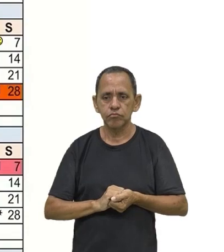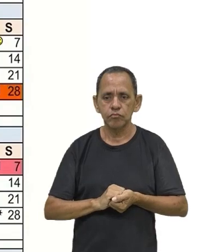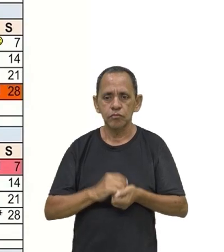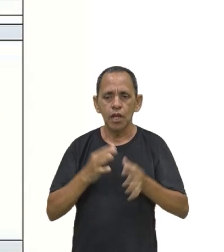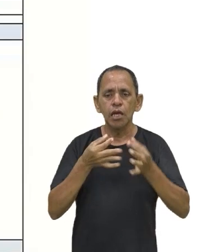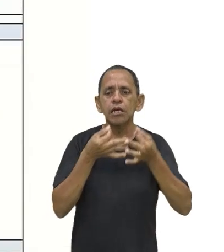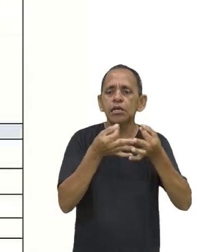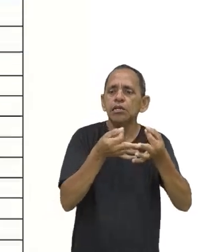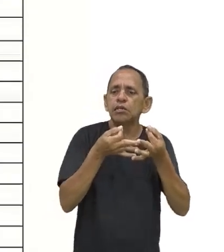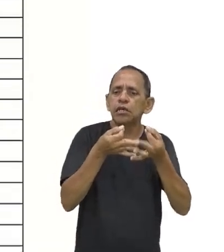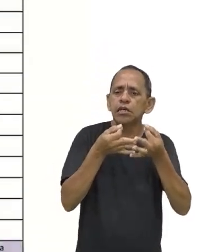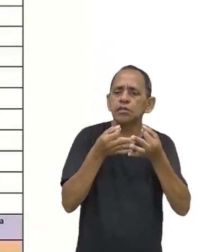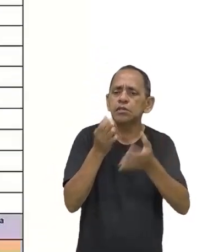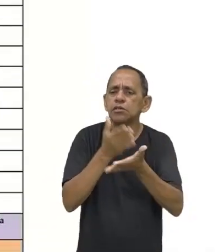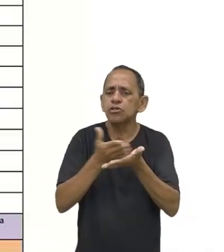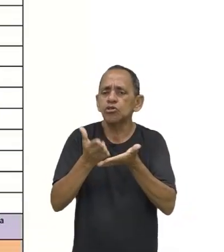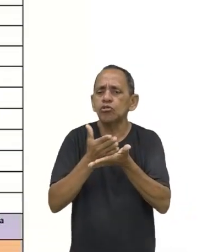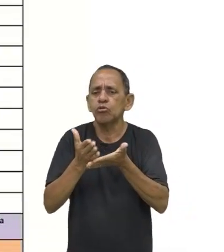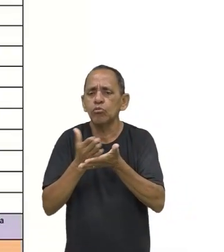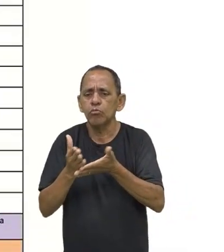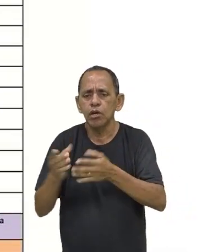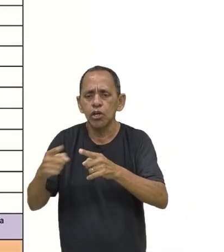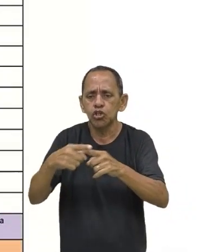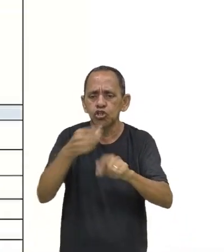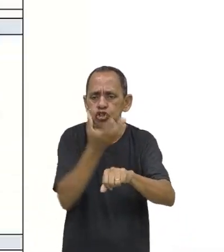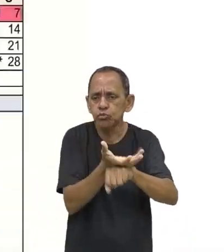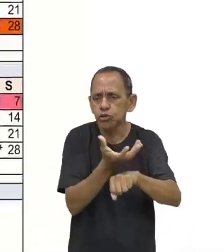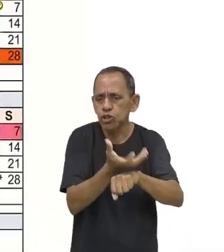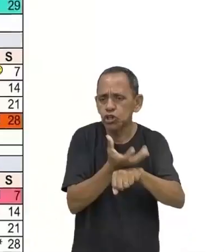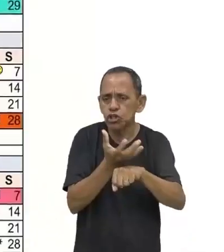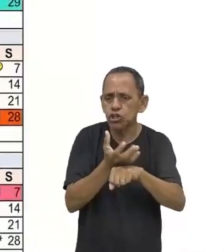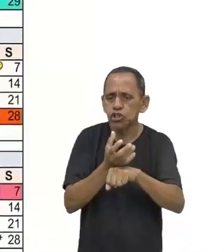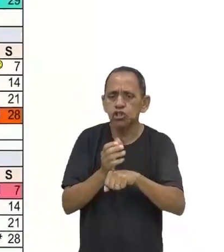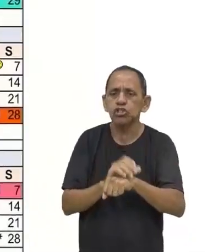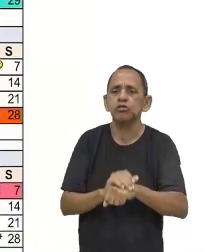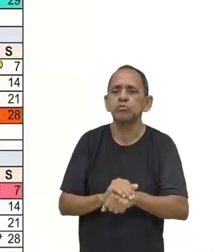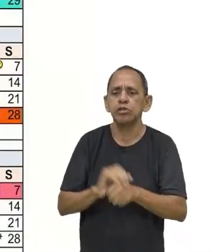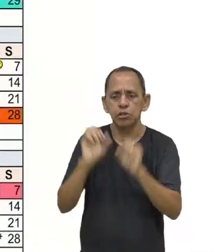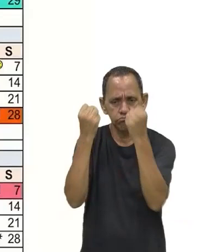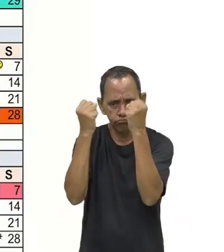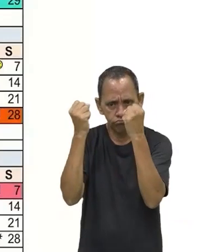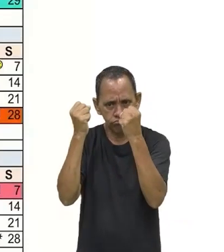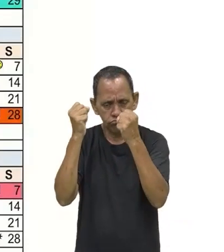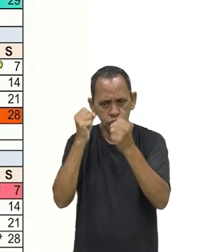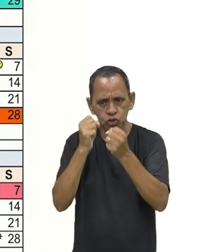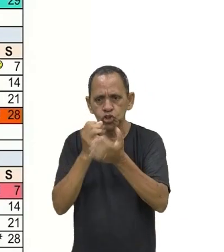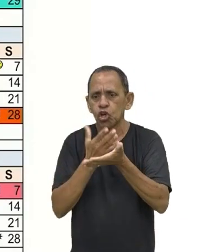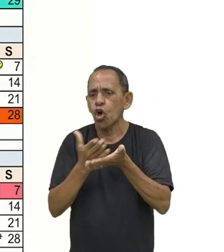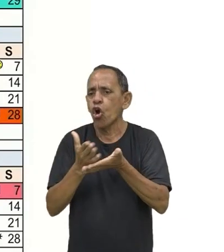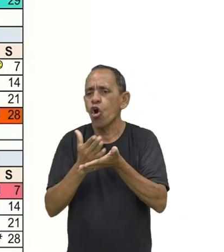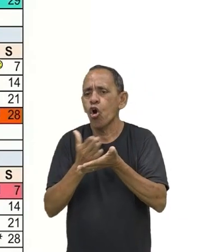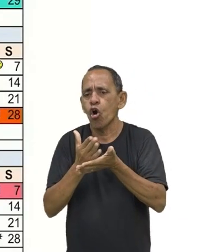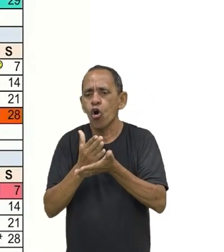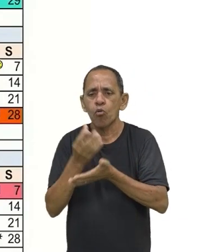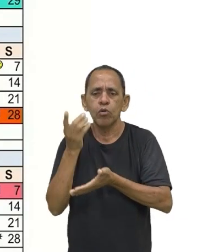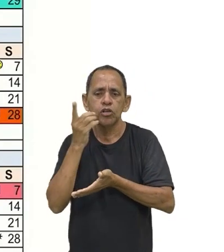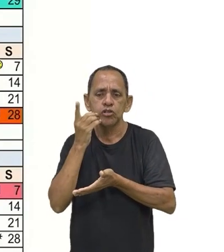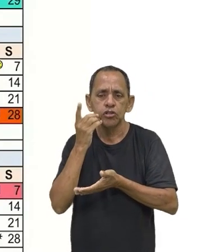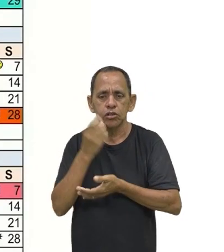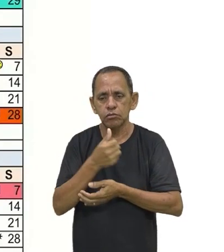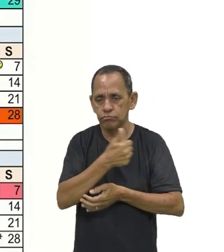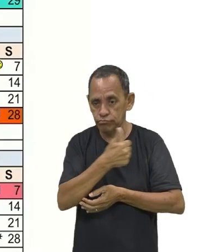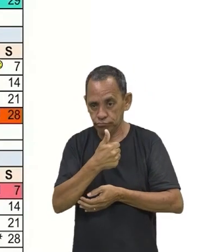do módulo de Educação Física para o 9º ano, vai começar no dia 11 de março e finalizar no dia